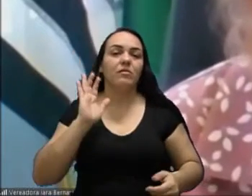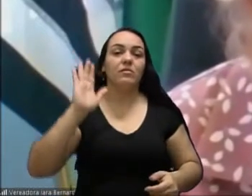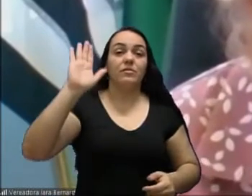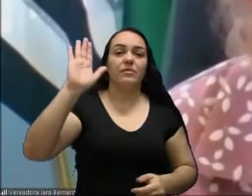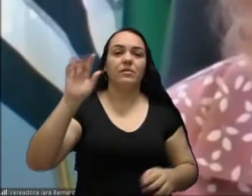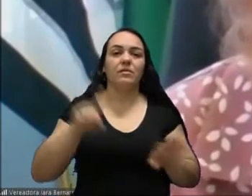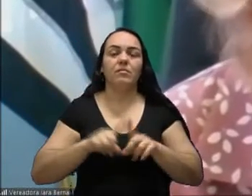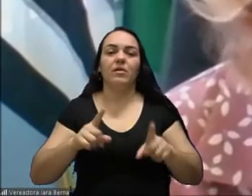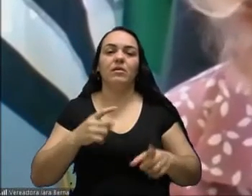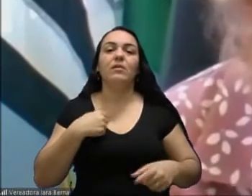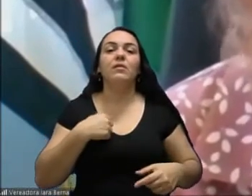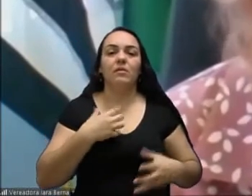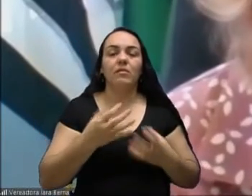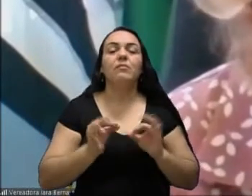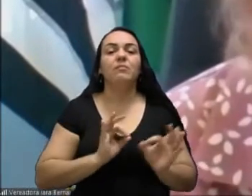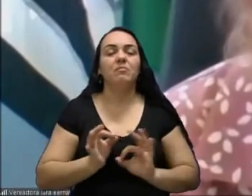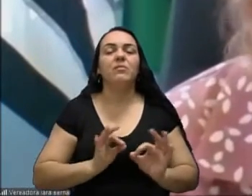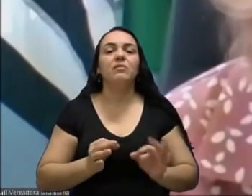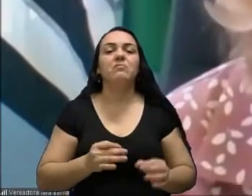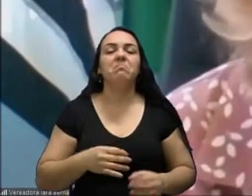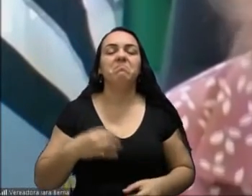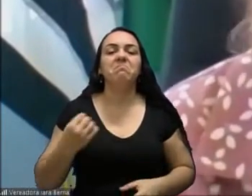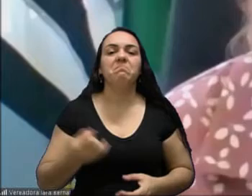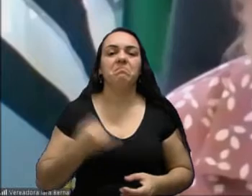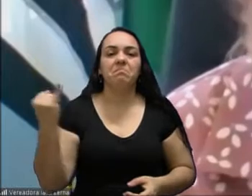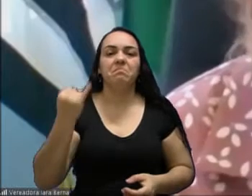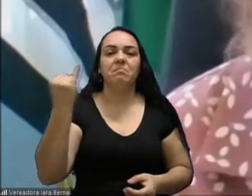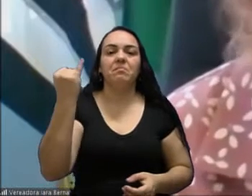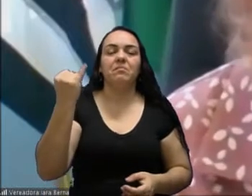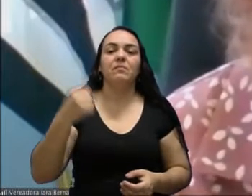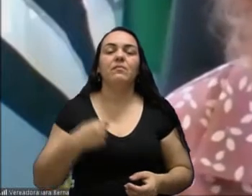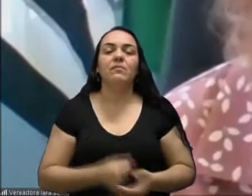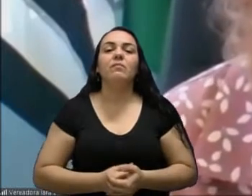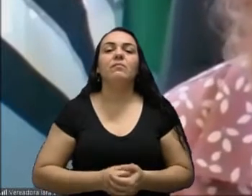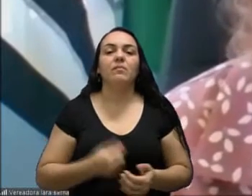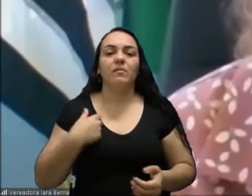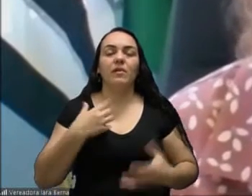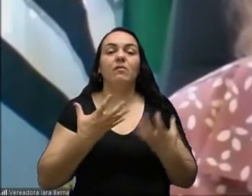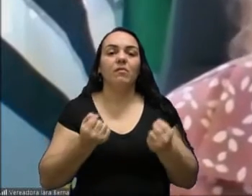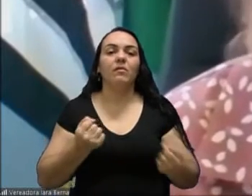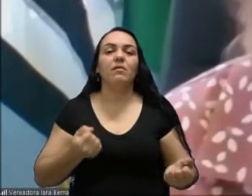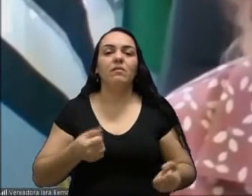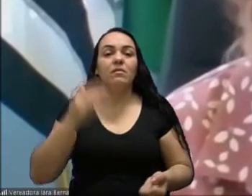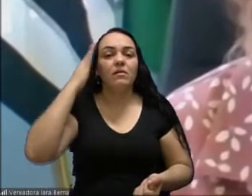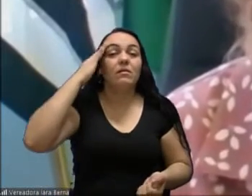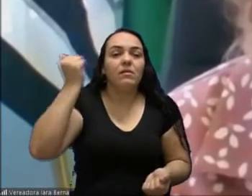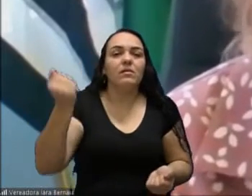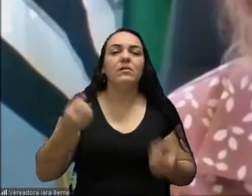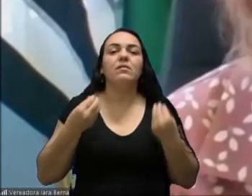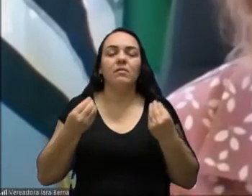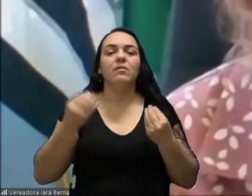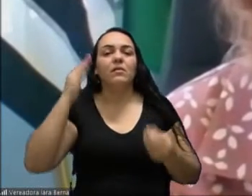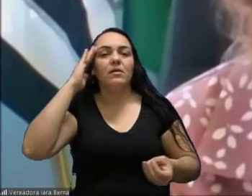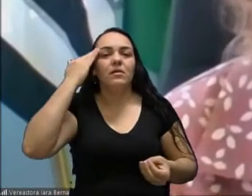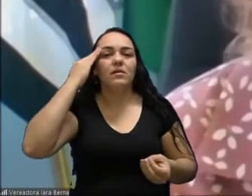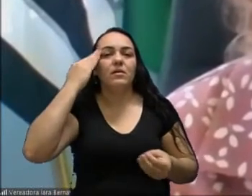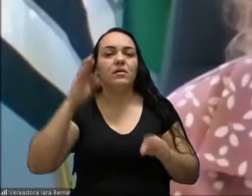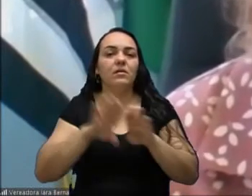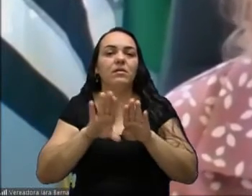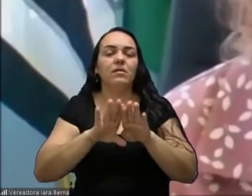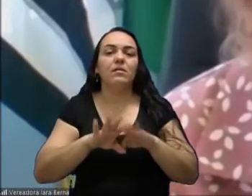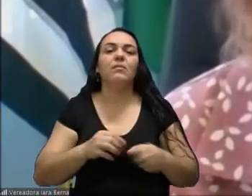muito interessante obrigatoriedade da elaboração e cumprimento de metas de um governo pelo poder